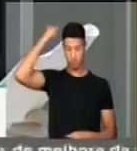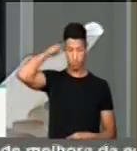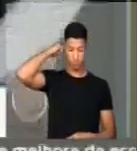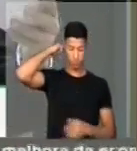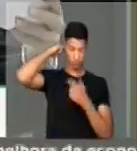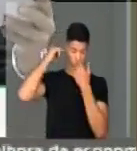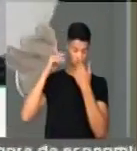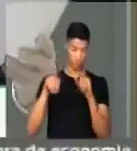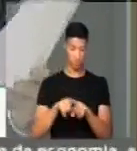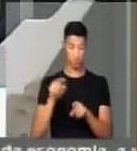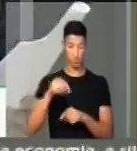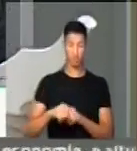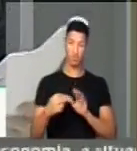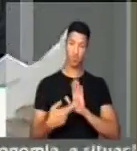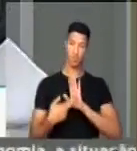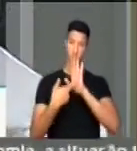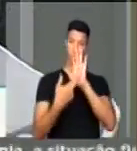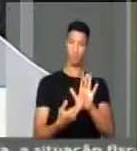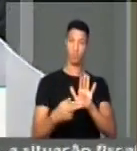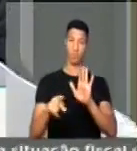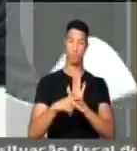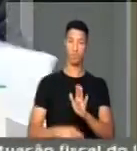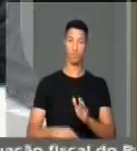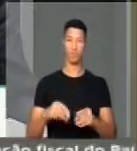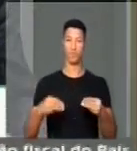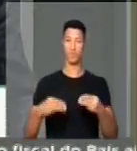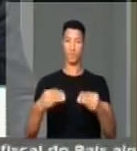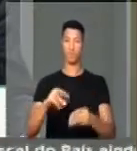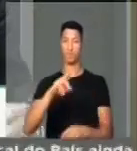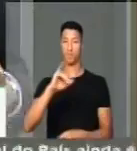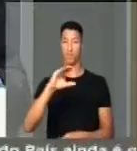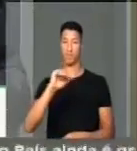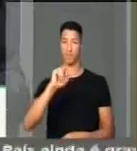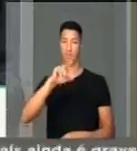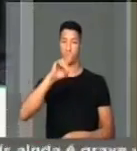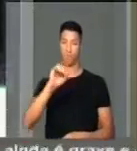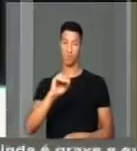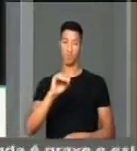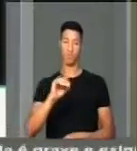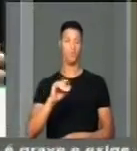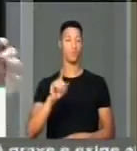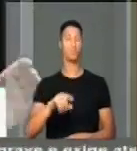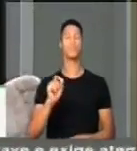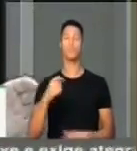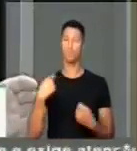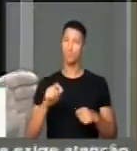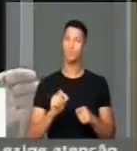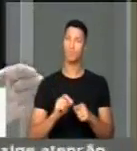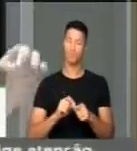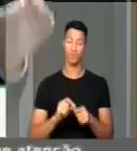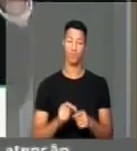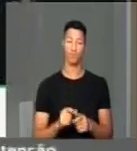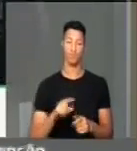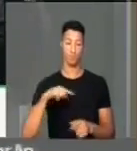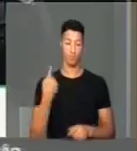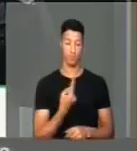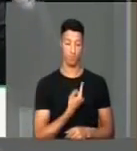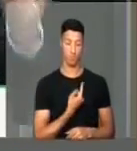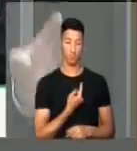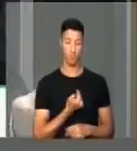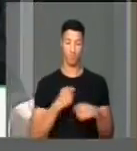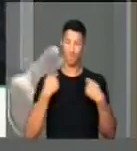Temer, e aqui representado pelo ministro Ricardo Barros. É isso que tem que fazer.